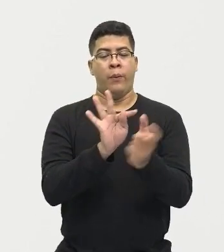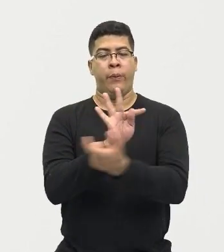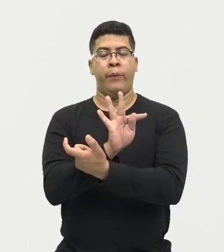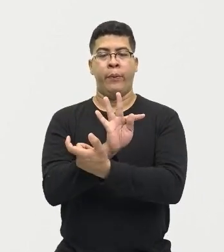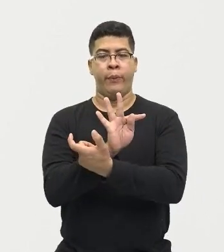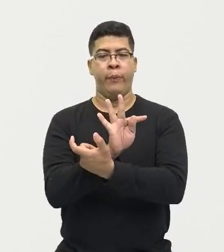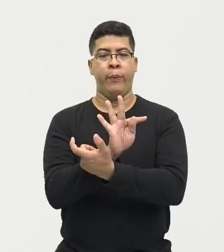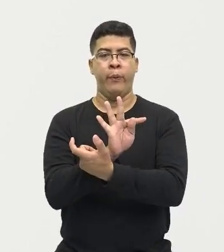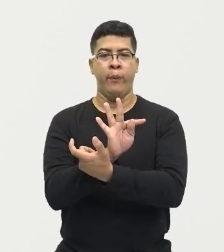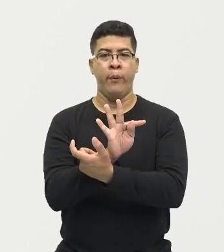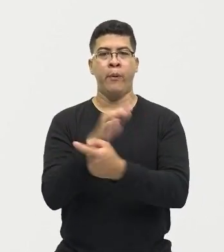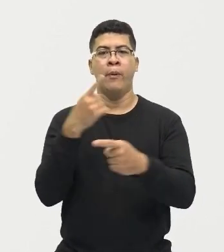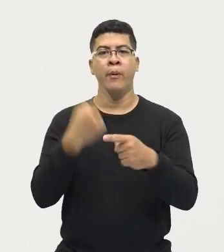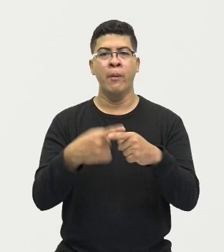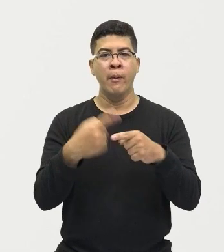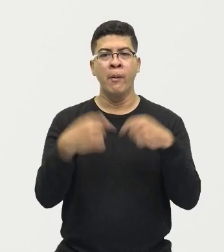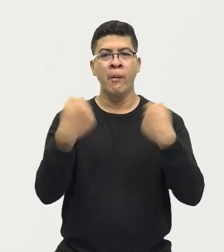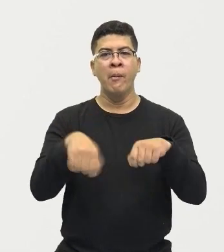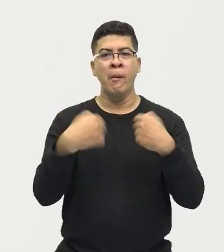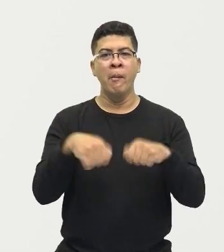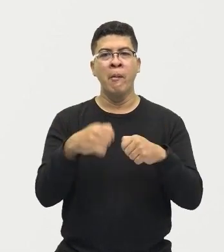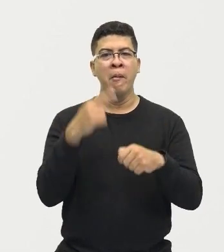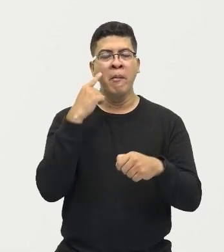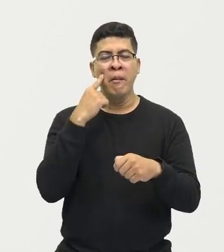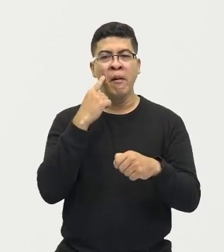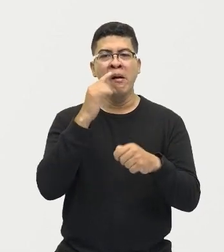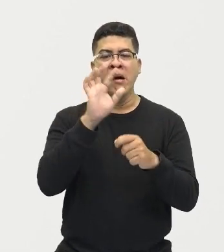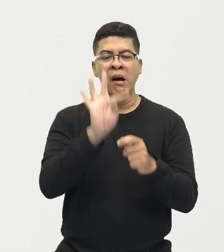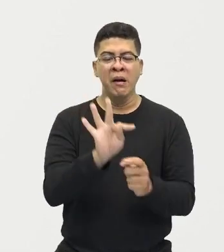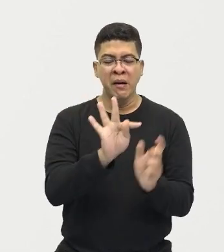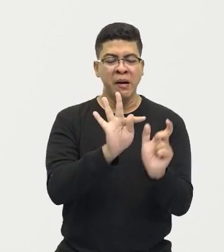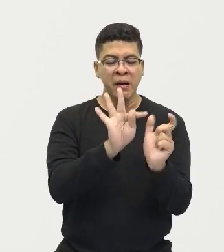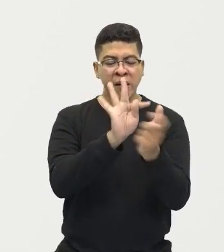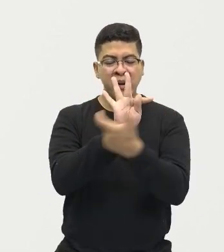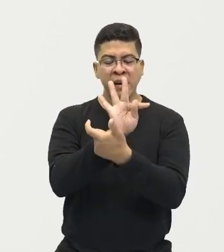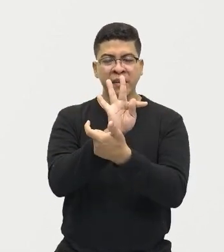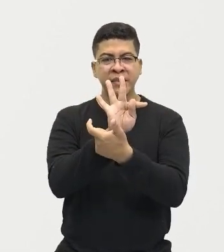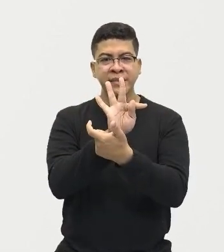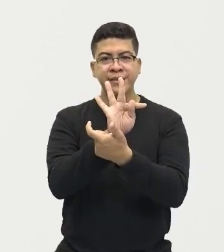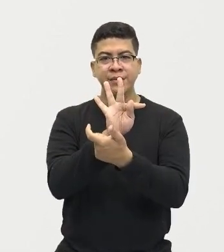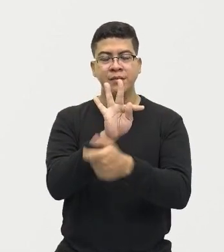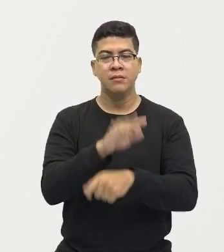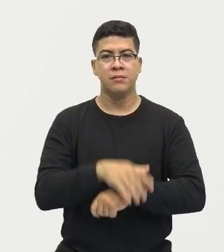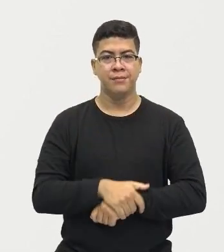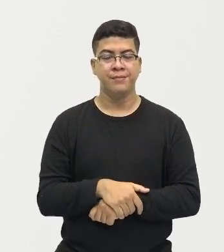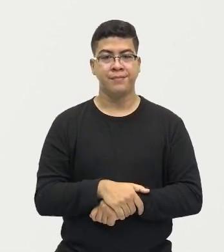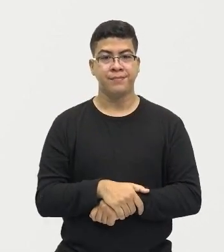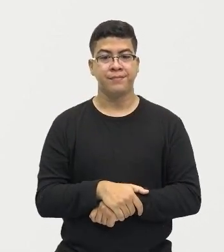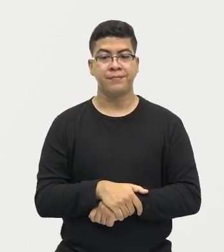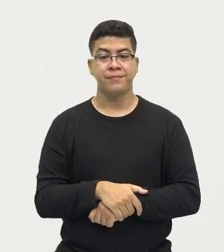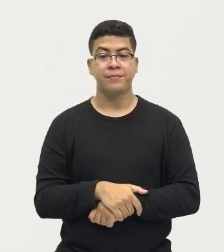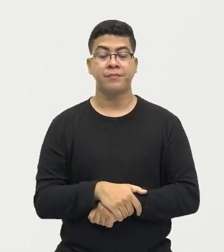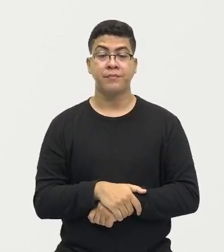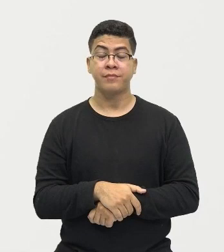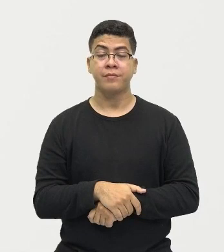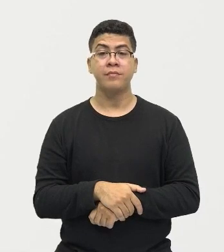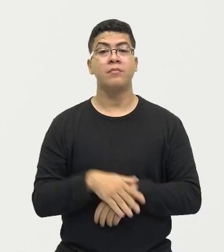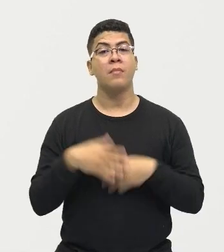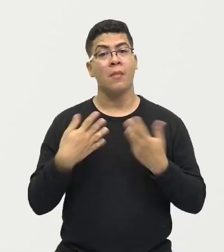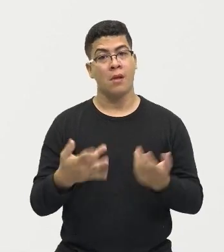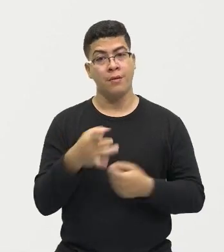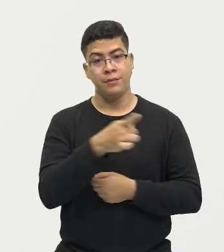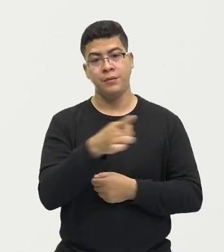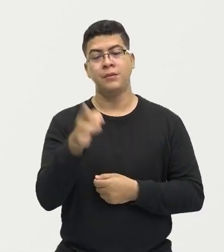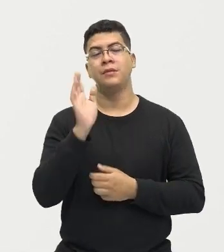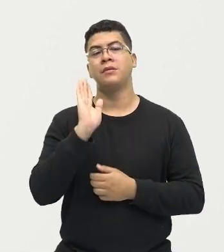preposição para ir até o seu complemento. Verbo transitivo indireto. Logo você já sabe